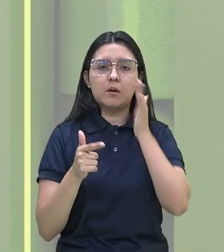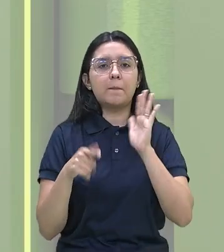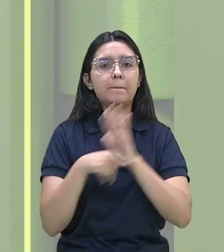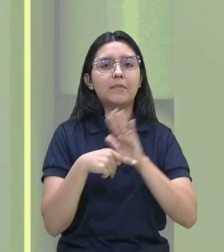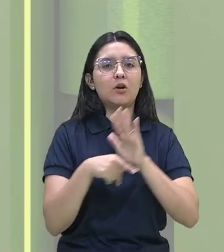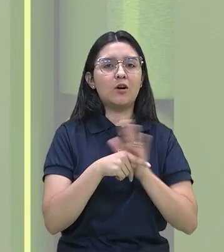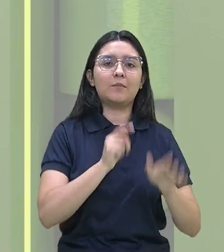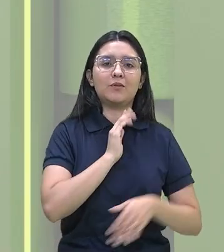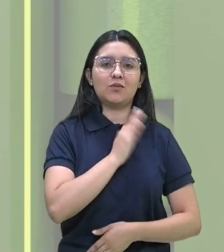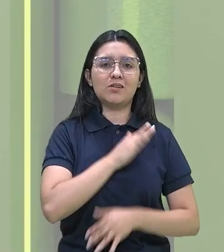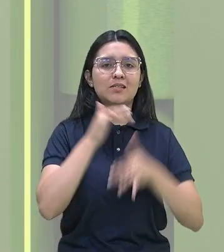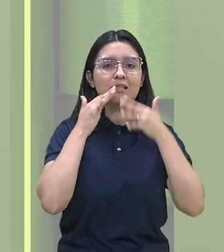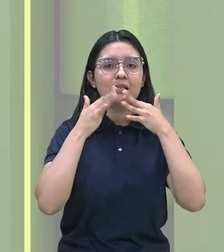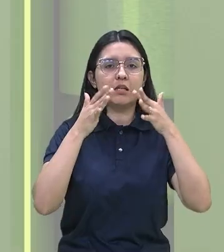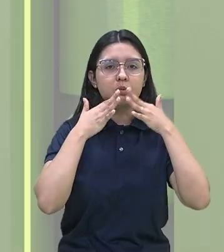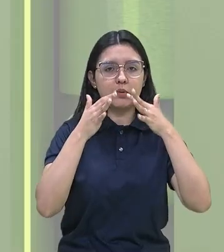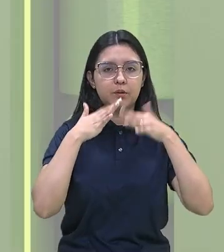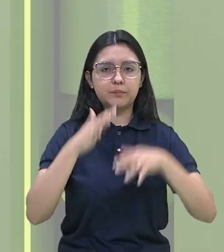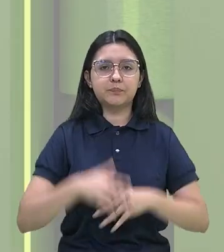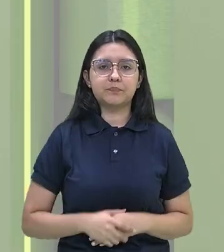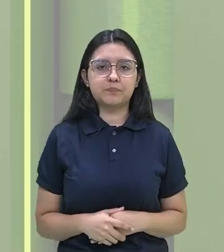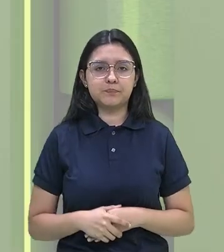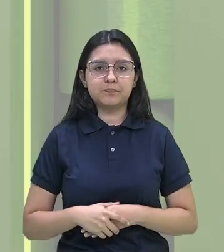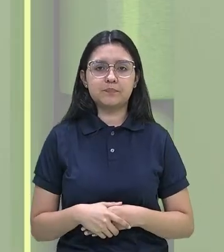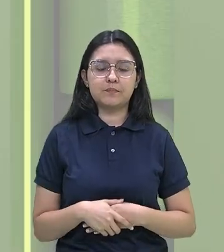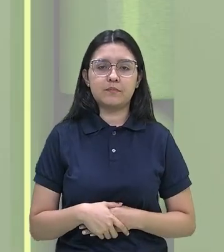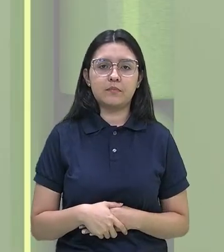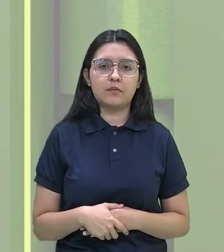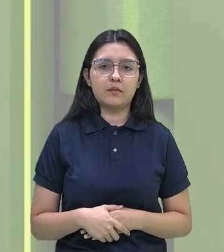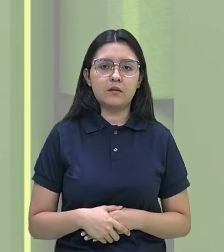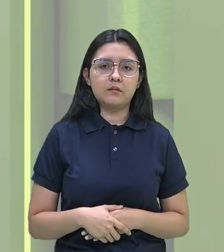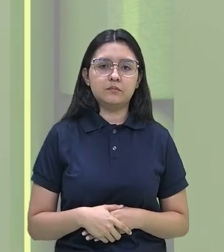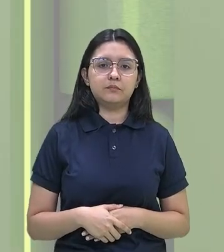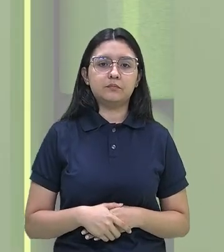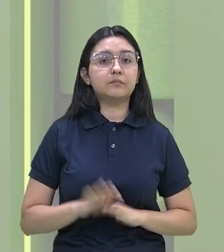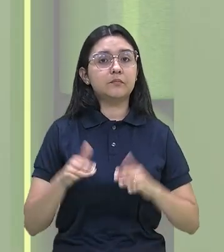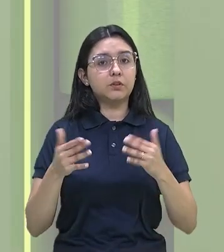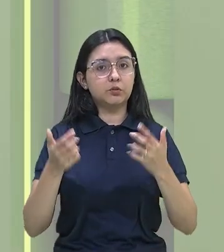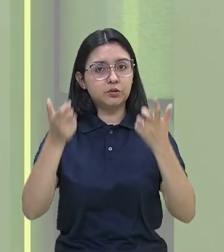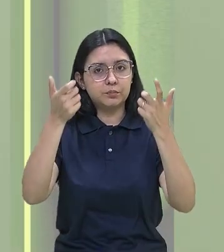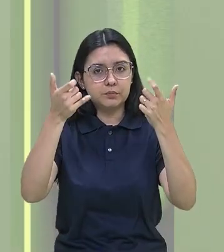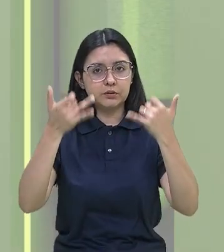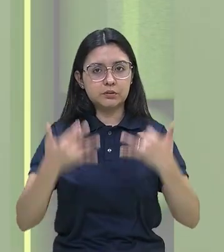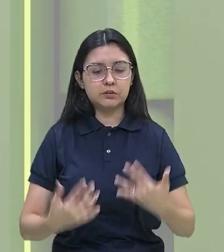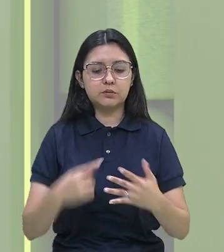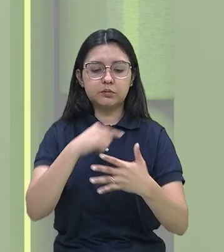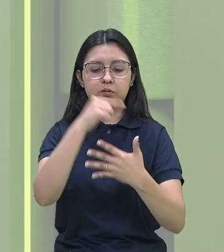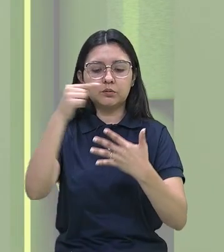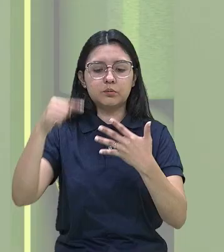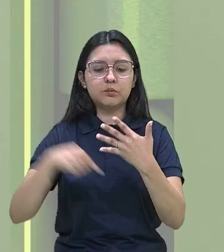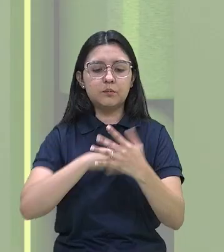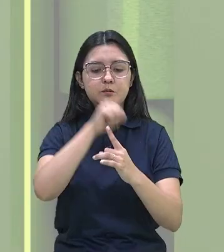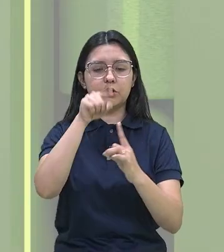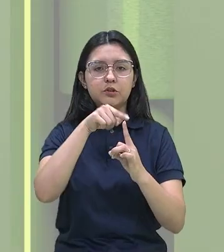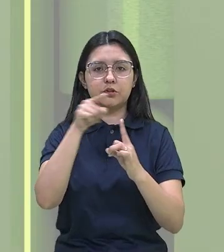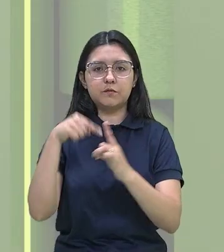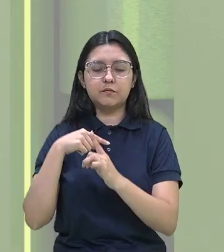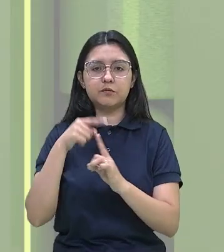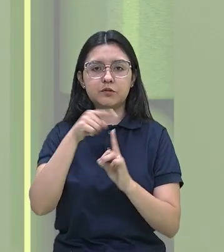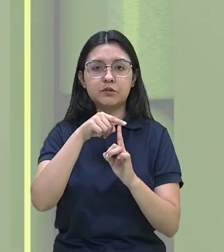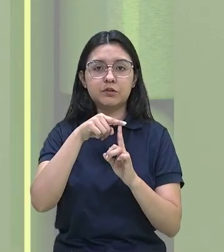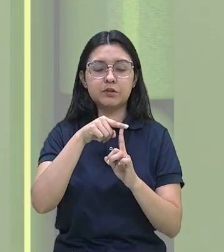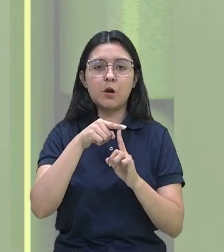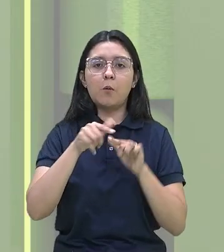e mantém esse sangue circulando. Ok? Então, nós comentamos aí essas funções, né, sobre